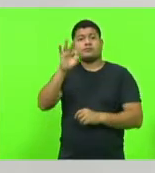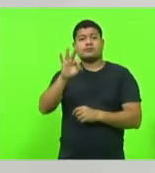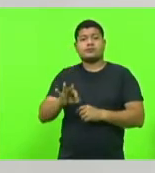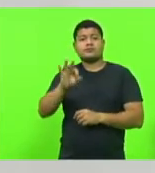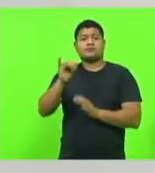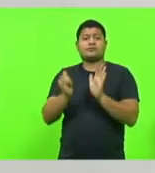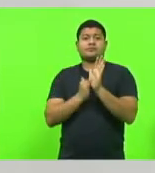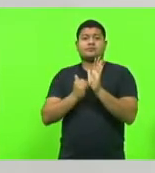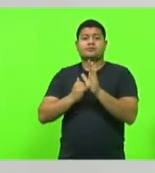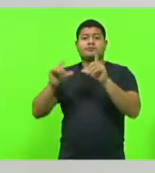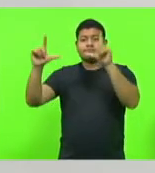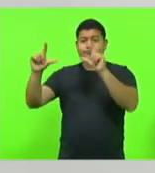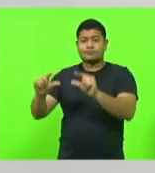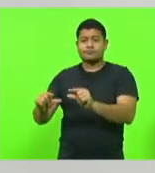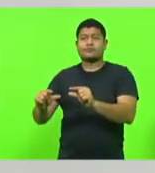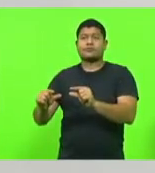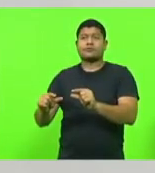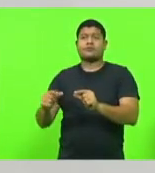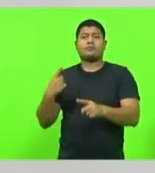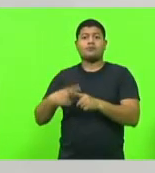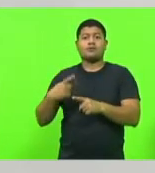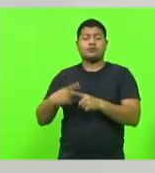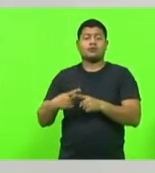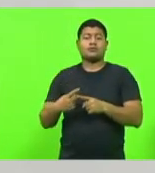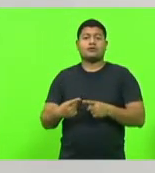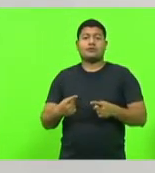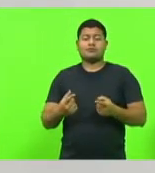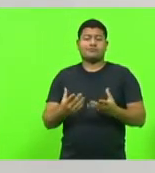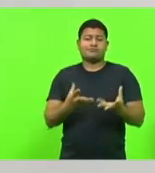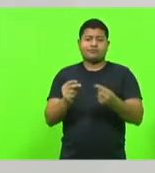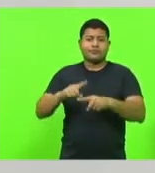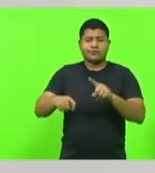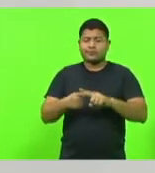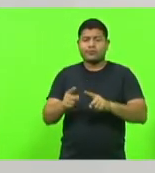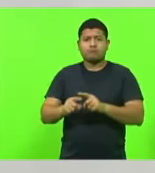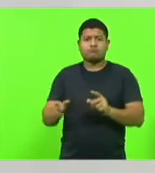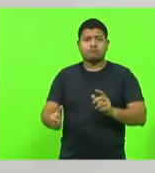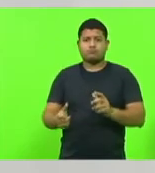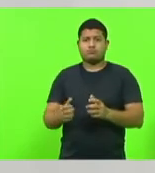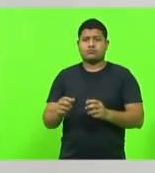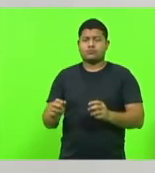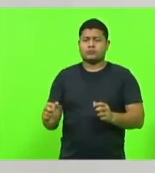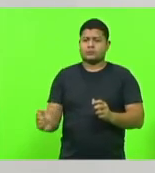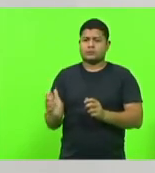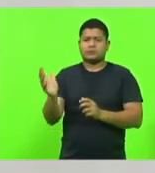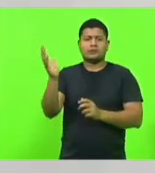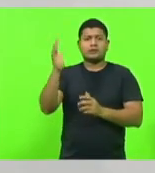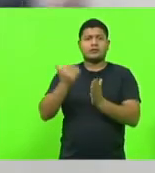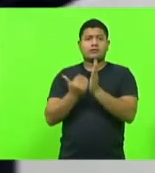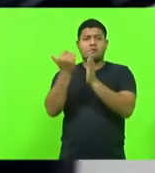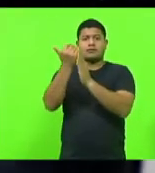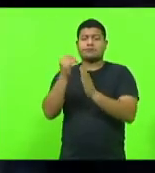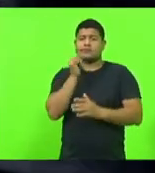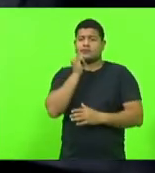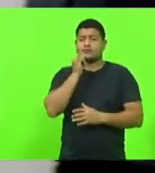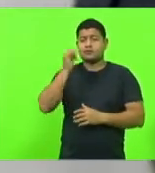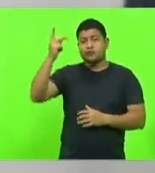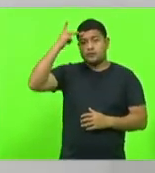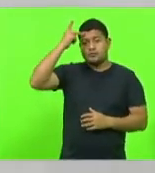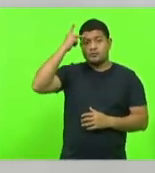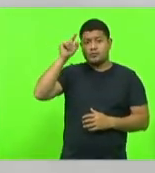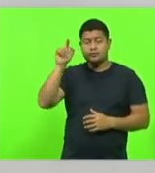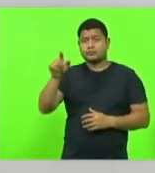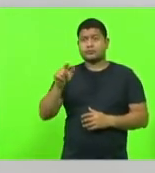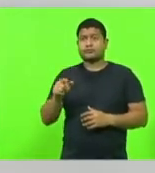começaram a arrecadar mais, porque o valor das coisas subiu. Alguns governos, diversos governos, como os de São Paulo, por exemplo, acabaram